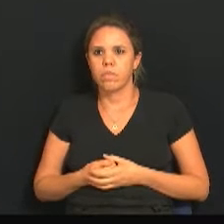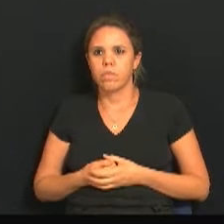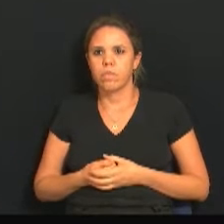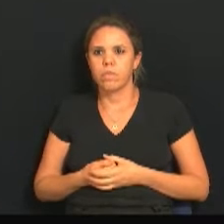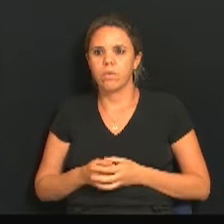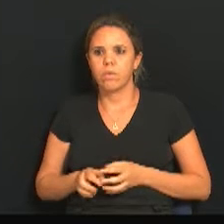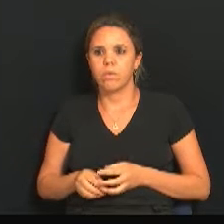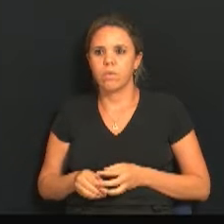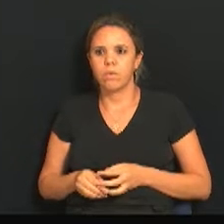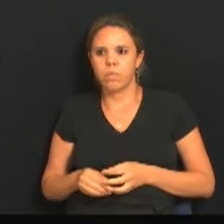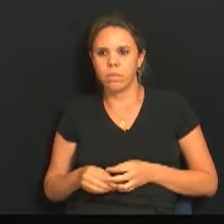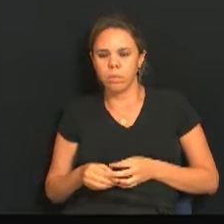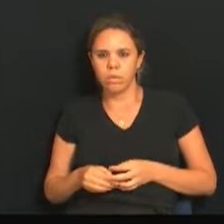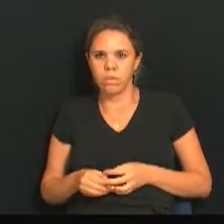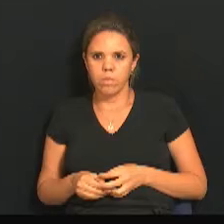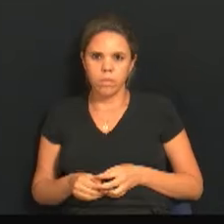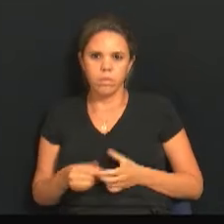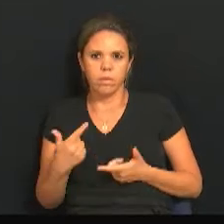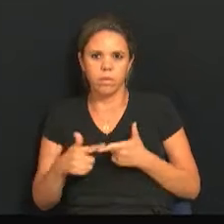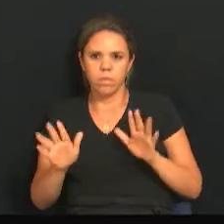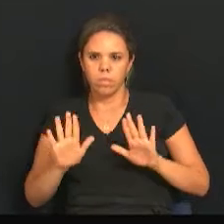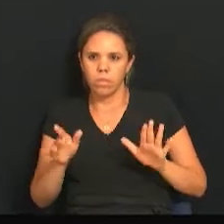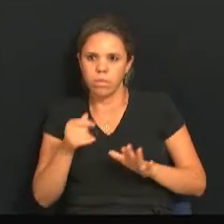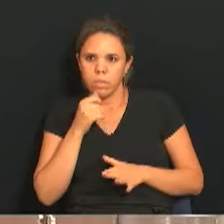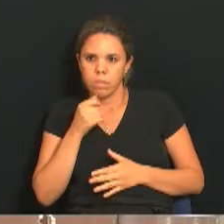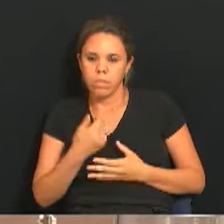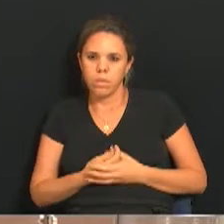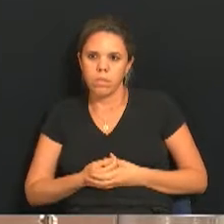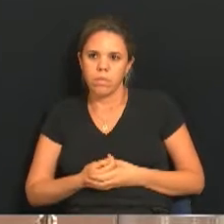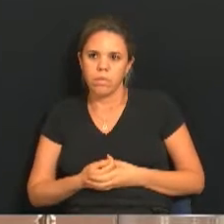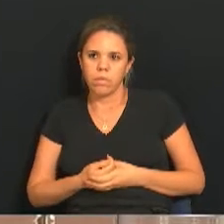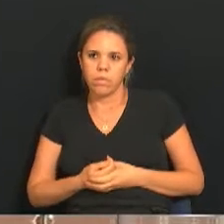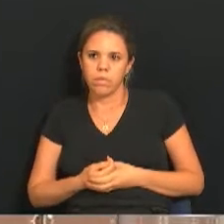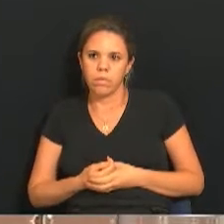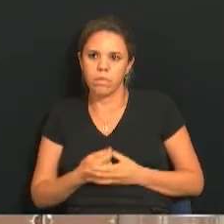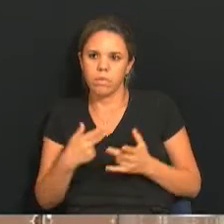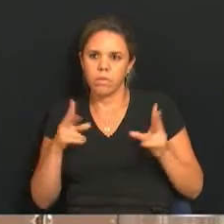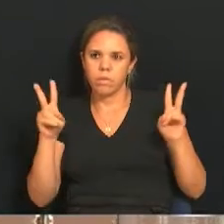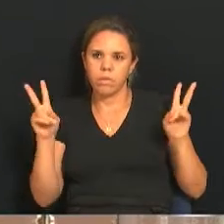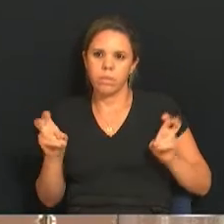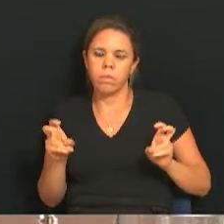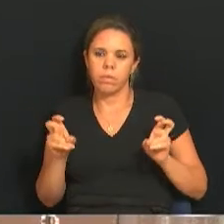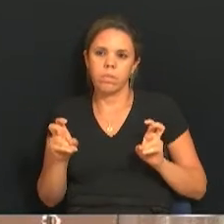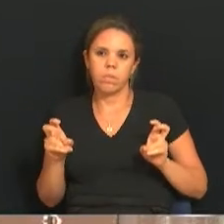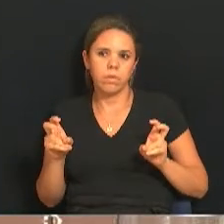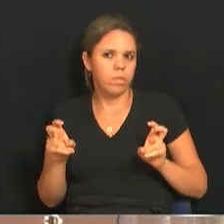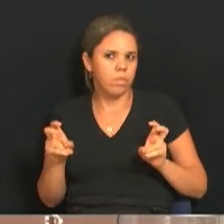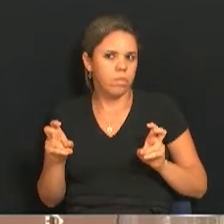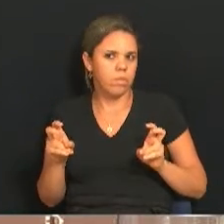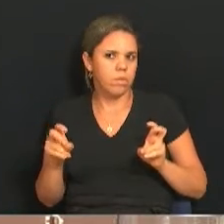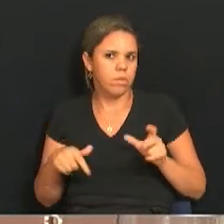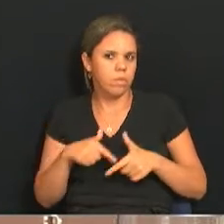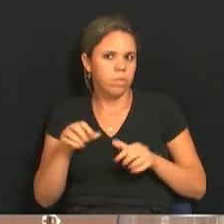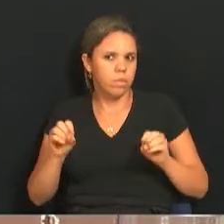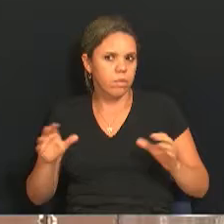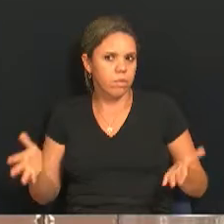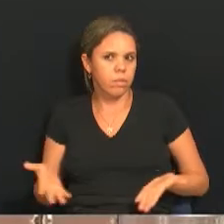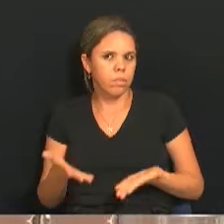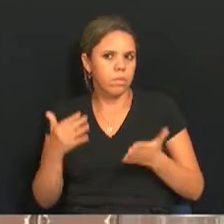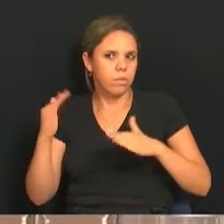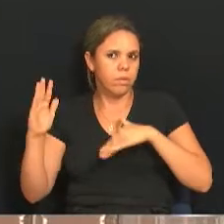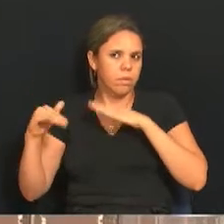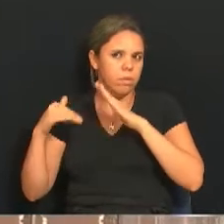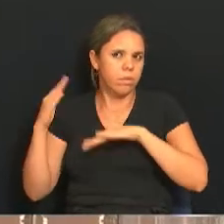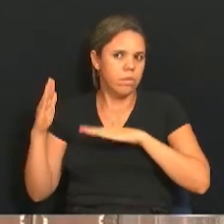vou colocar isso como um problema, mas coloco que é uma questão que deve ser trabalhada, que deve ser desenvolvida,